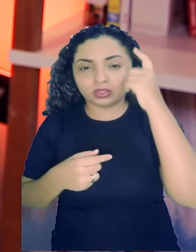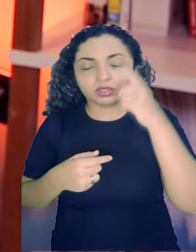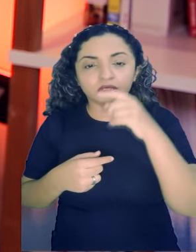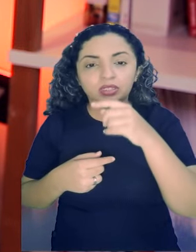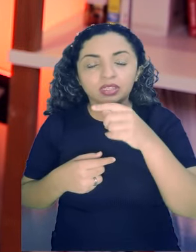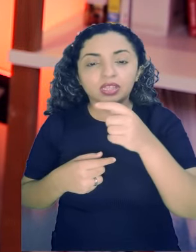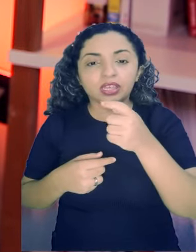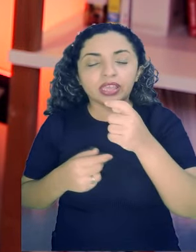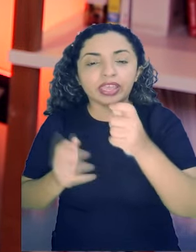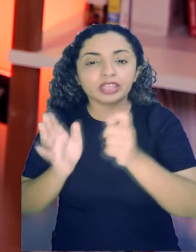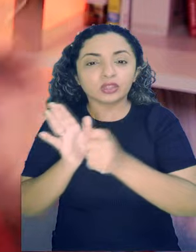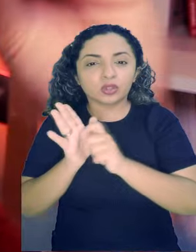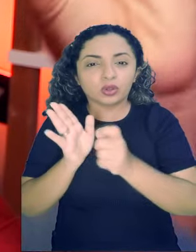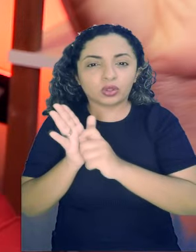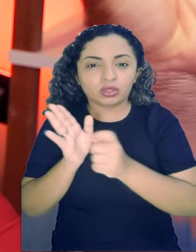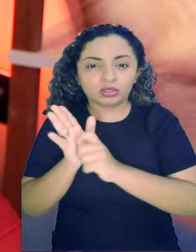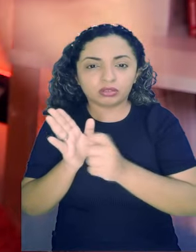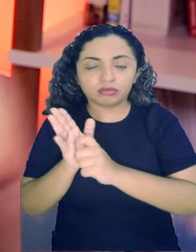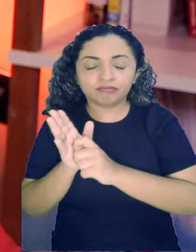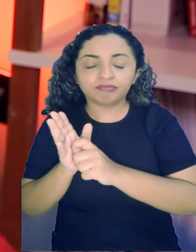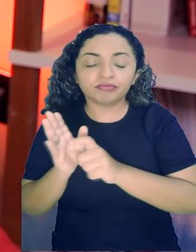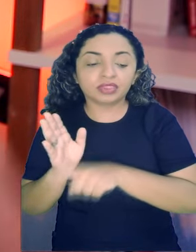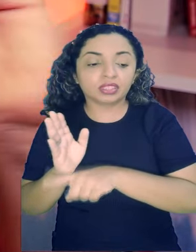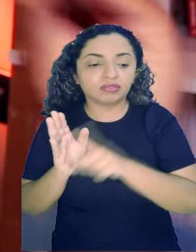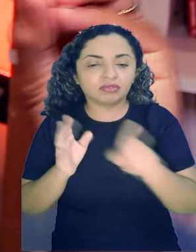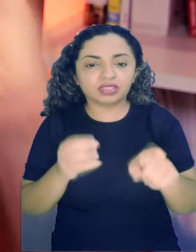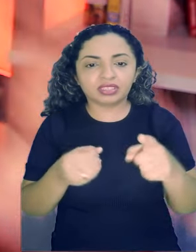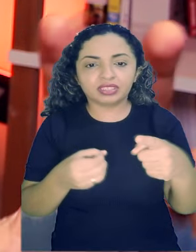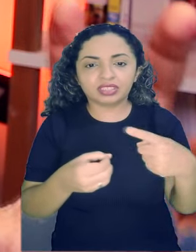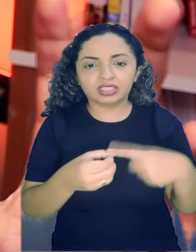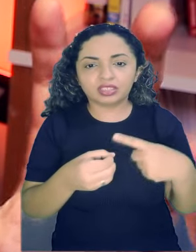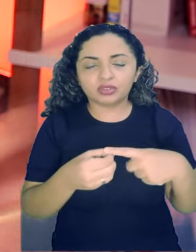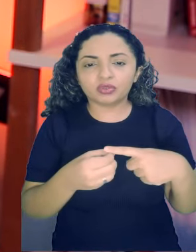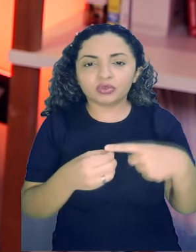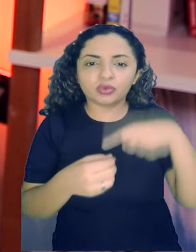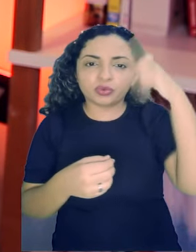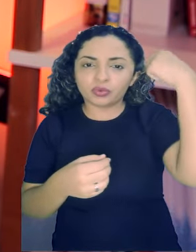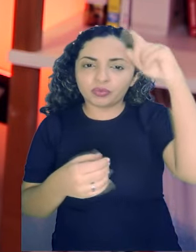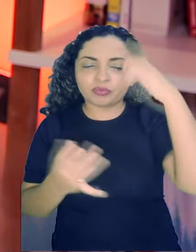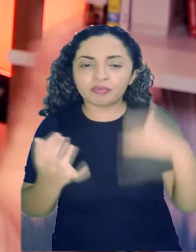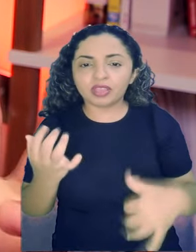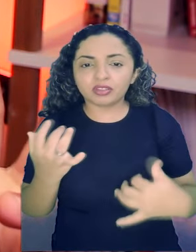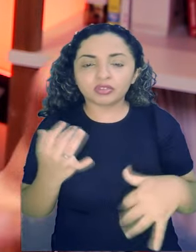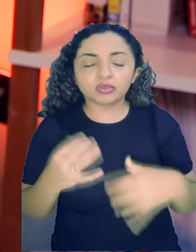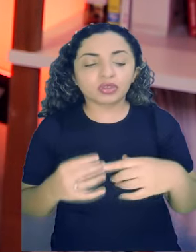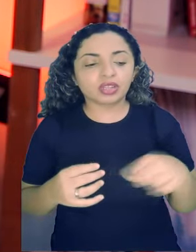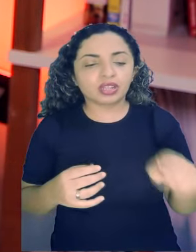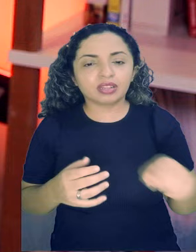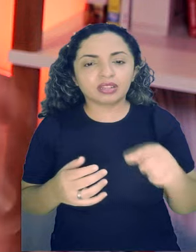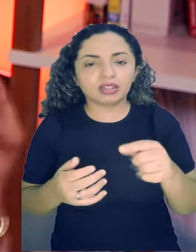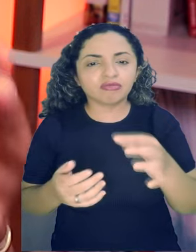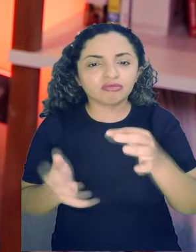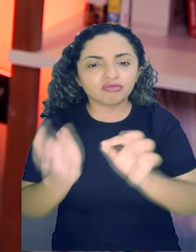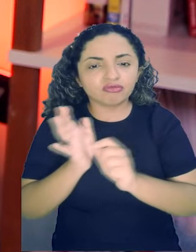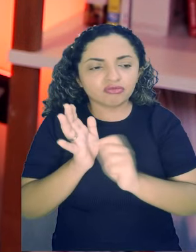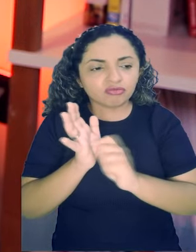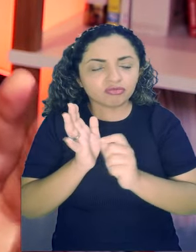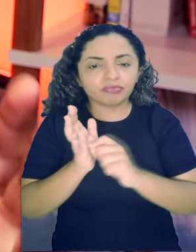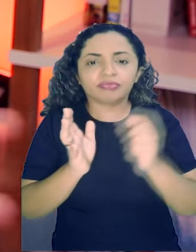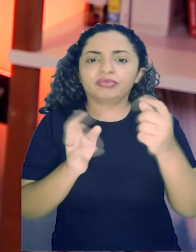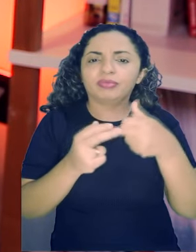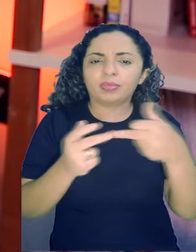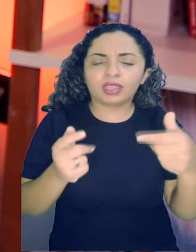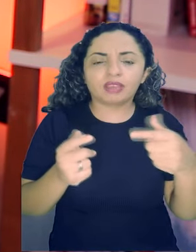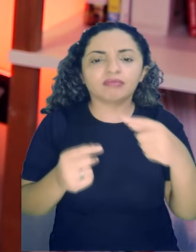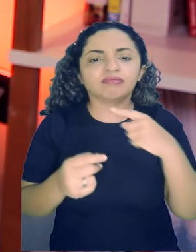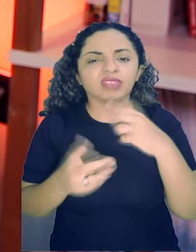vende tudo que tem para ir para uma cidade do interior do México se matar, fazer seu último consumo de drogas e lá ele